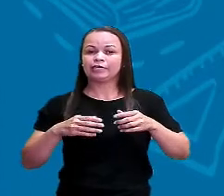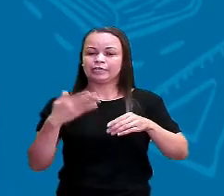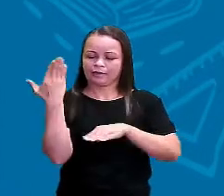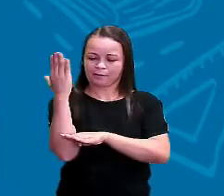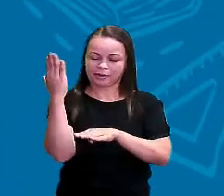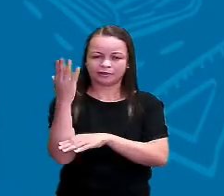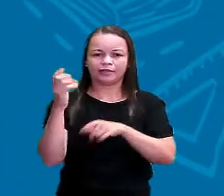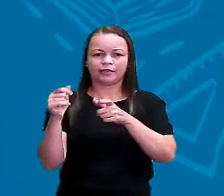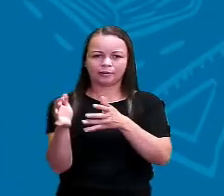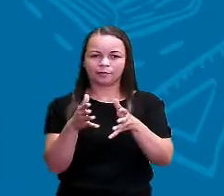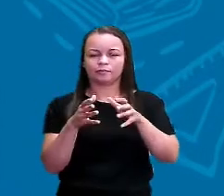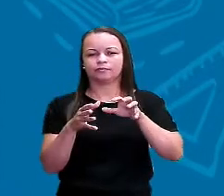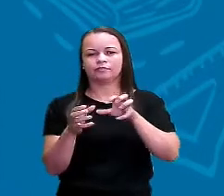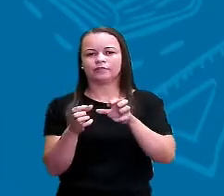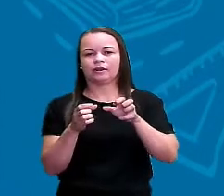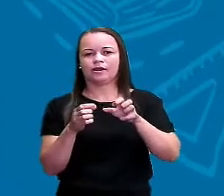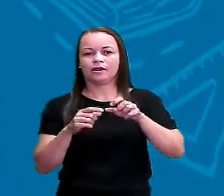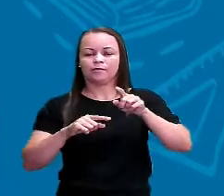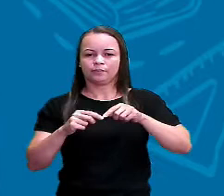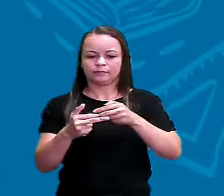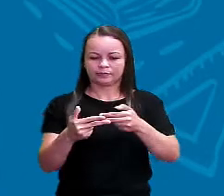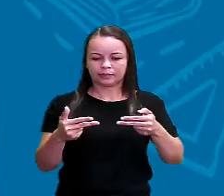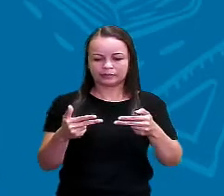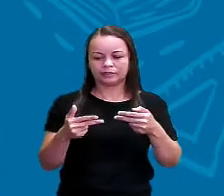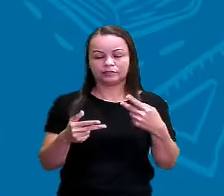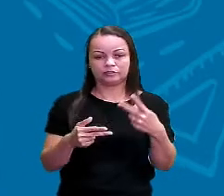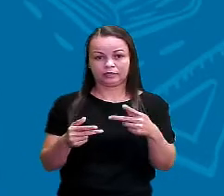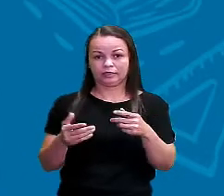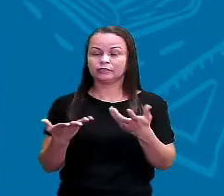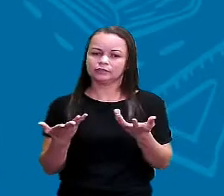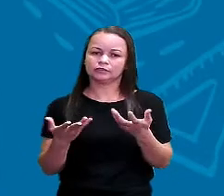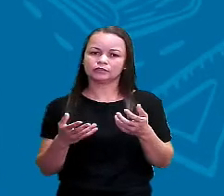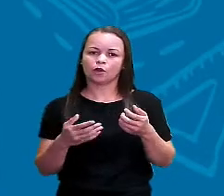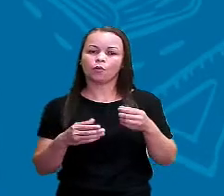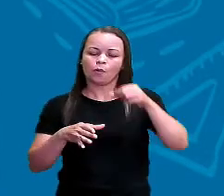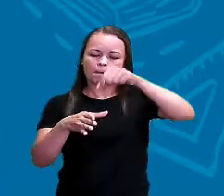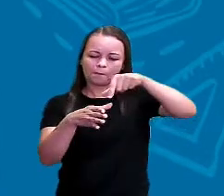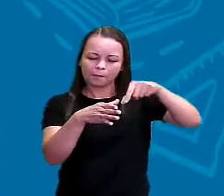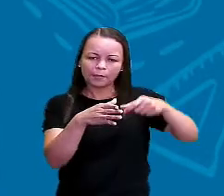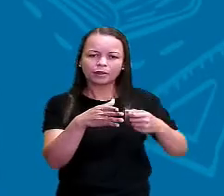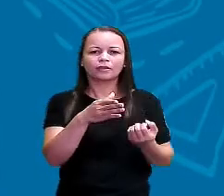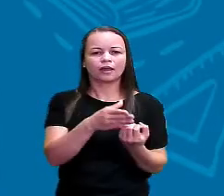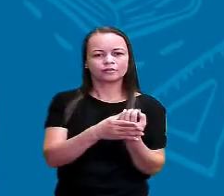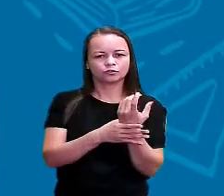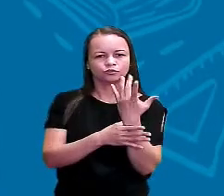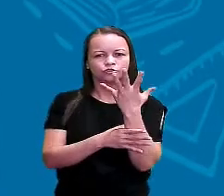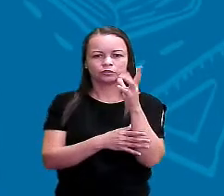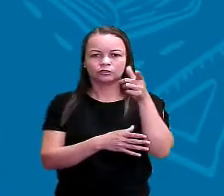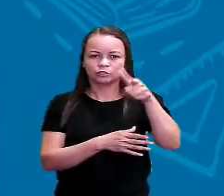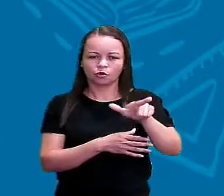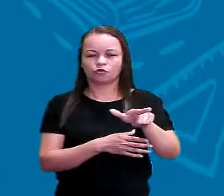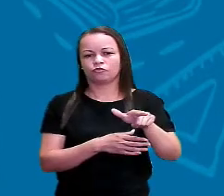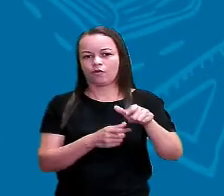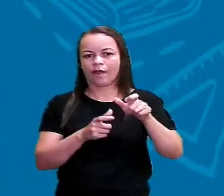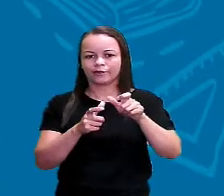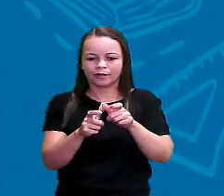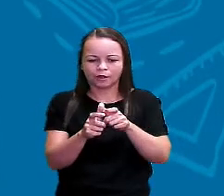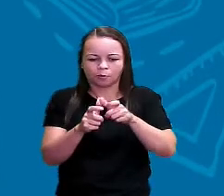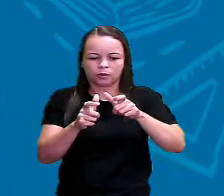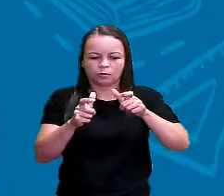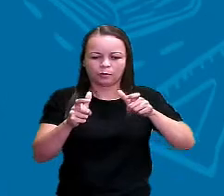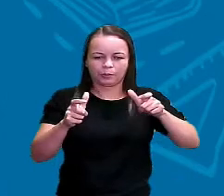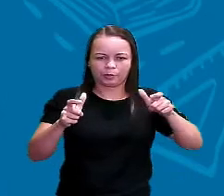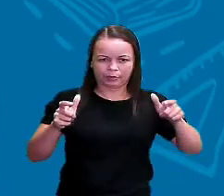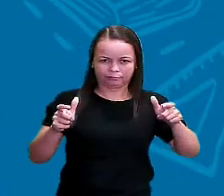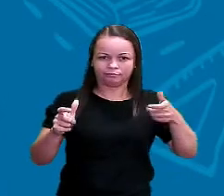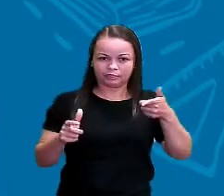instrumentos musicais, mas eles são replantados, sempre reflorestados. E é por isso que eles não correm mais risco de extinção, certo?